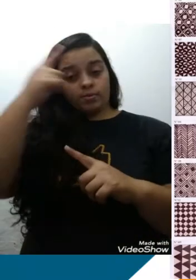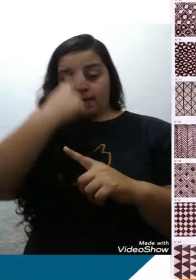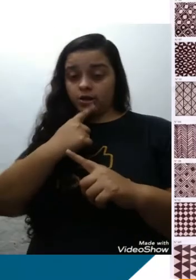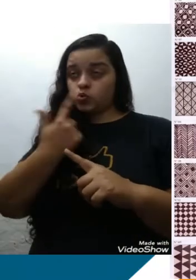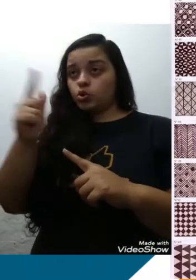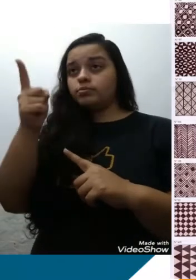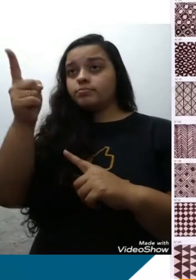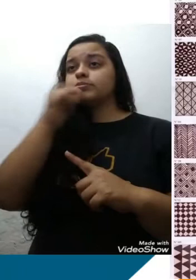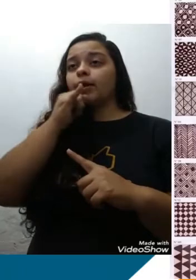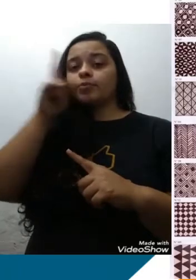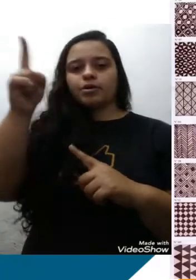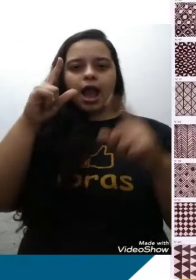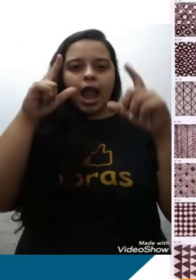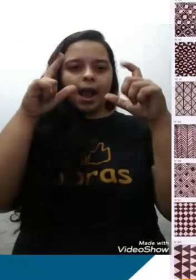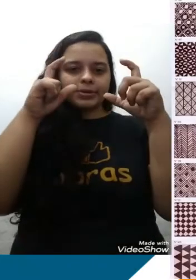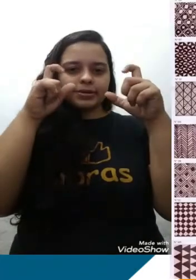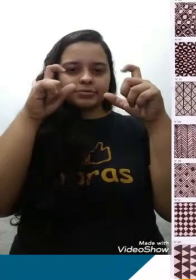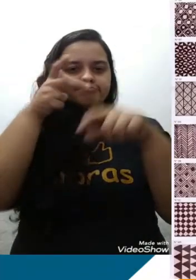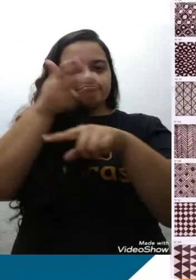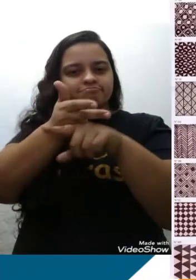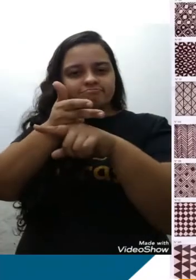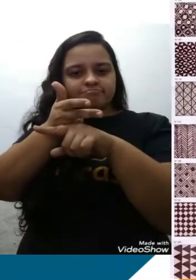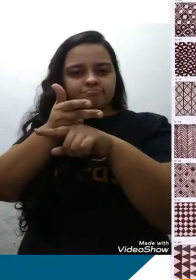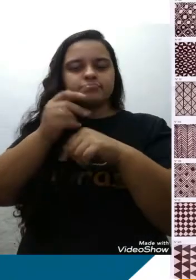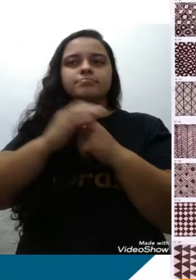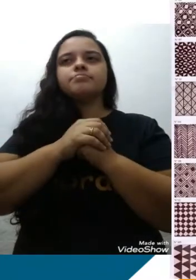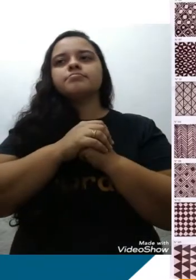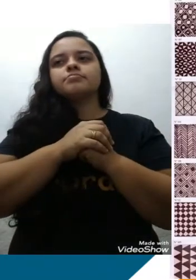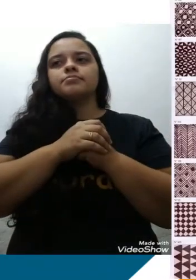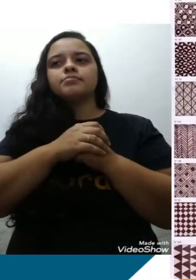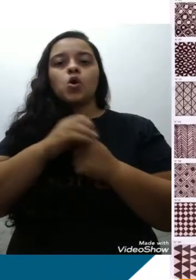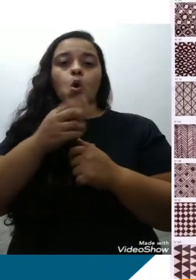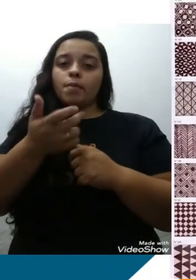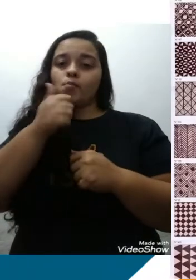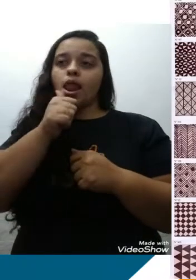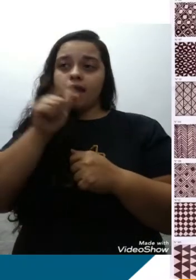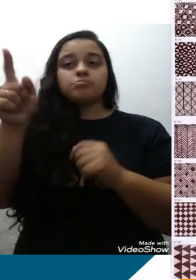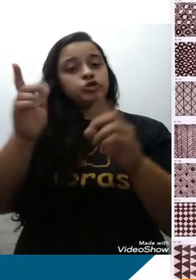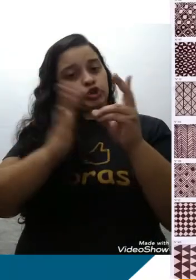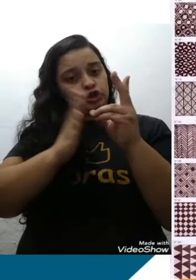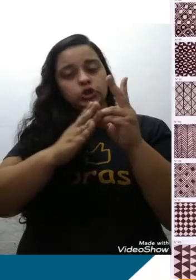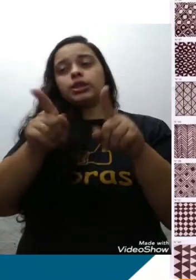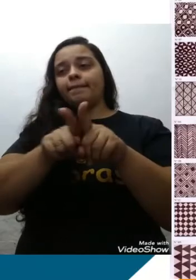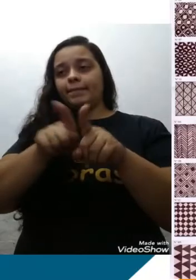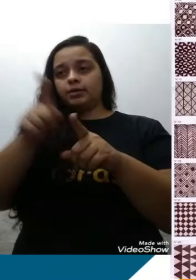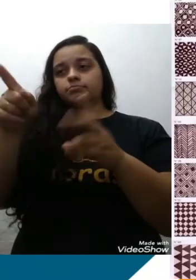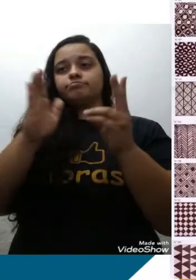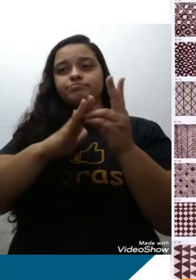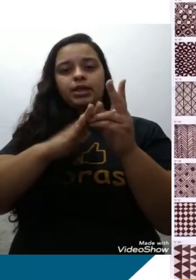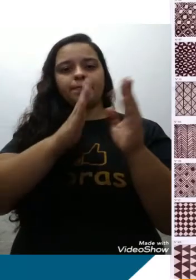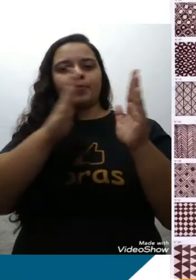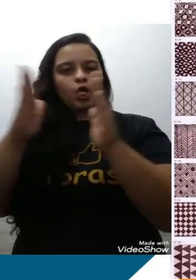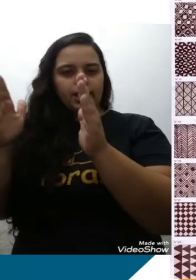estranhamento por menor que seja. Então esse indígena com uma câmera, Essa também mulher indígena,